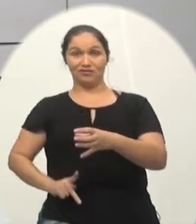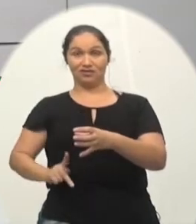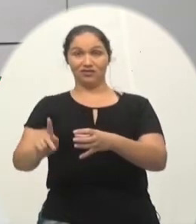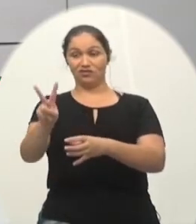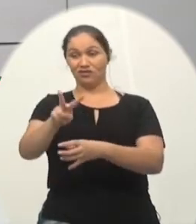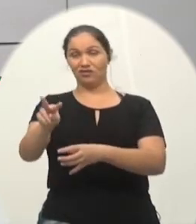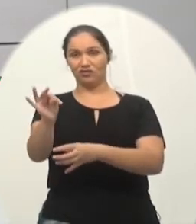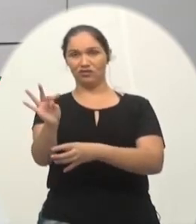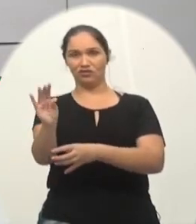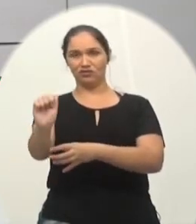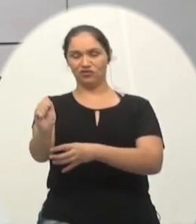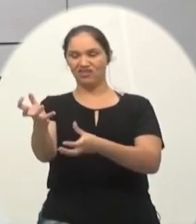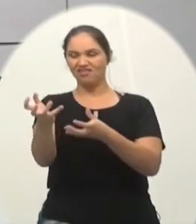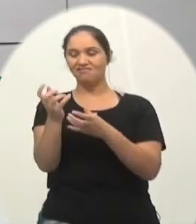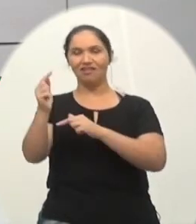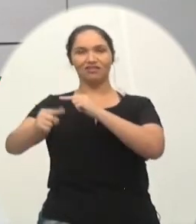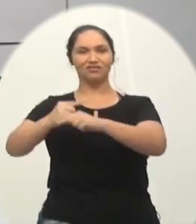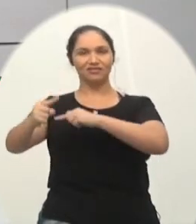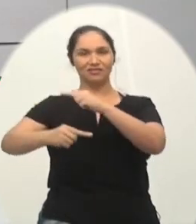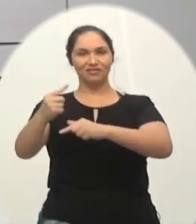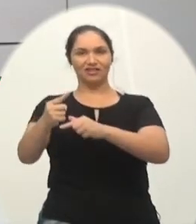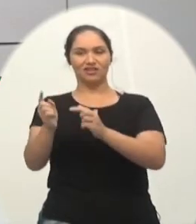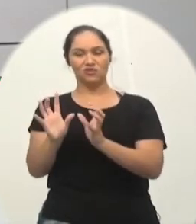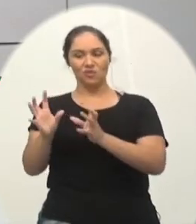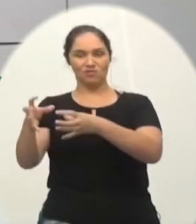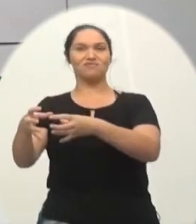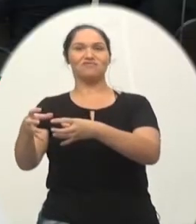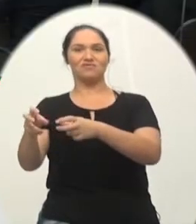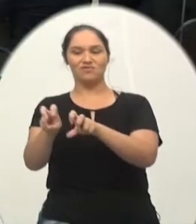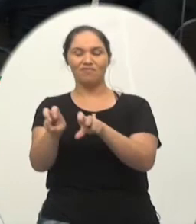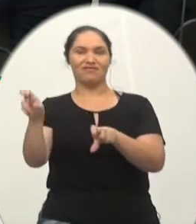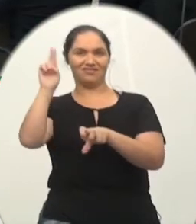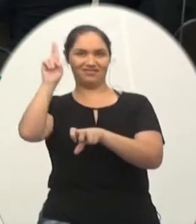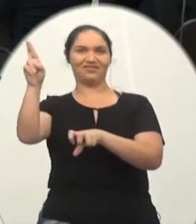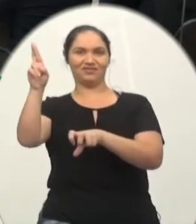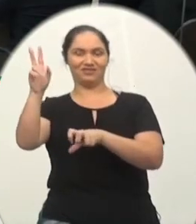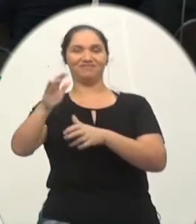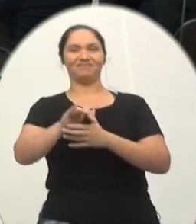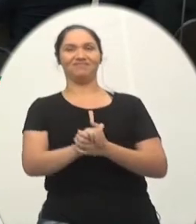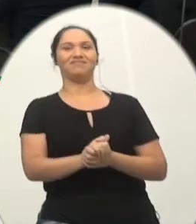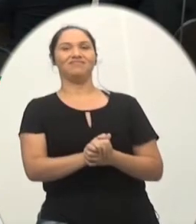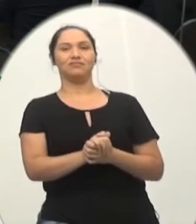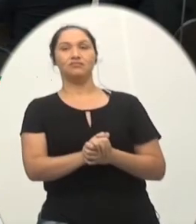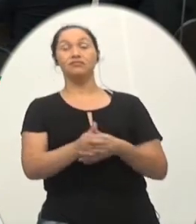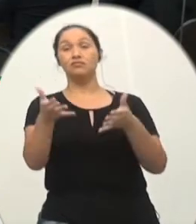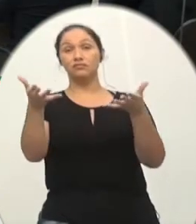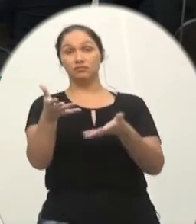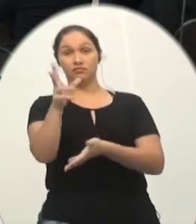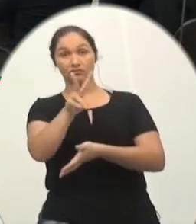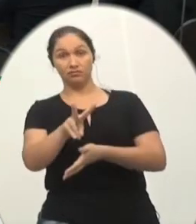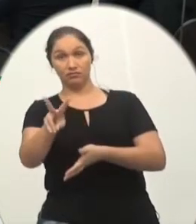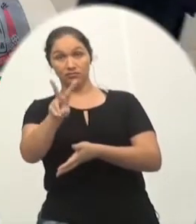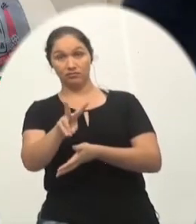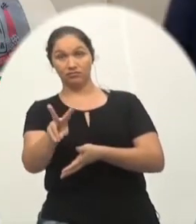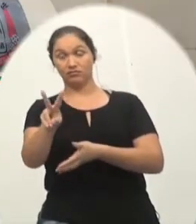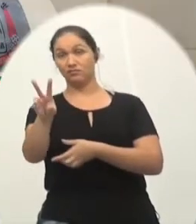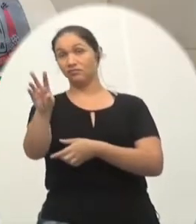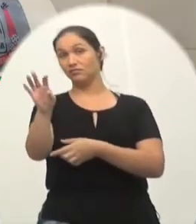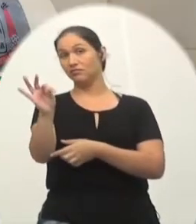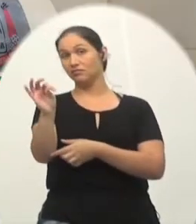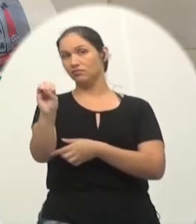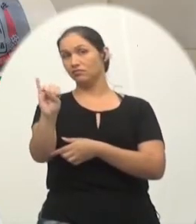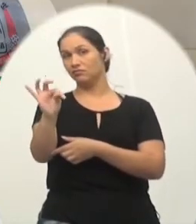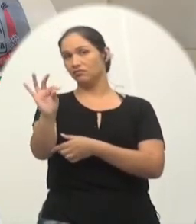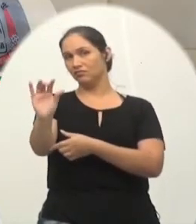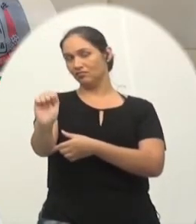Belloli. Sucesso a ele e a toda a mesa diretora. Como vota o vereador João Batista Belloli, do MDB?